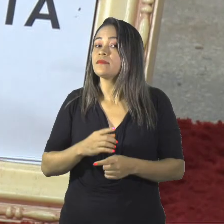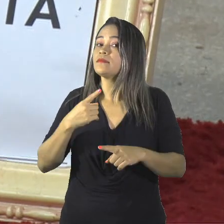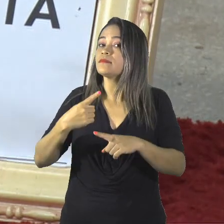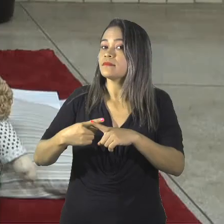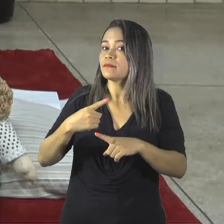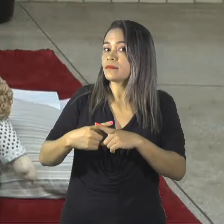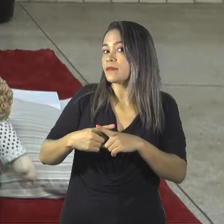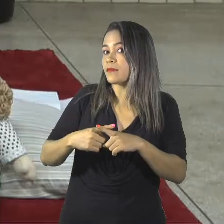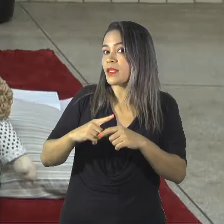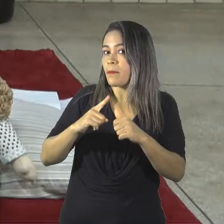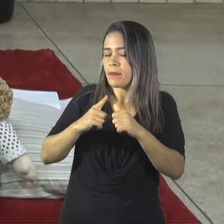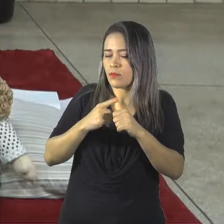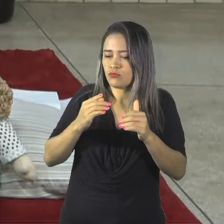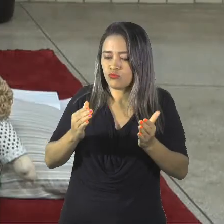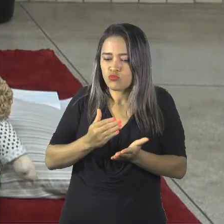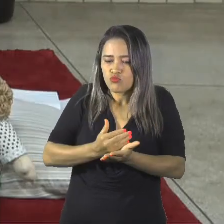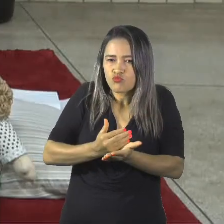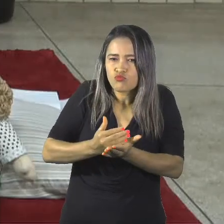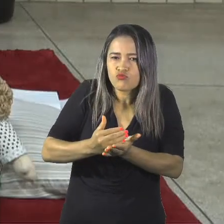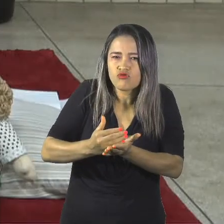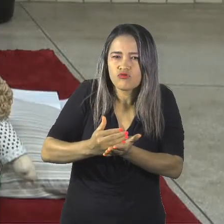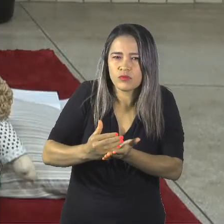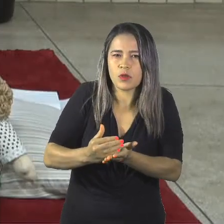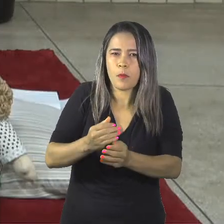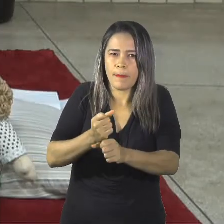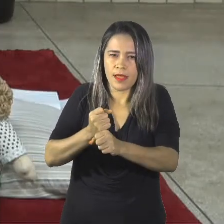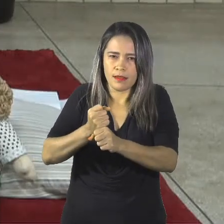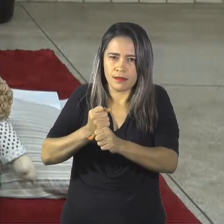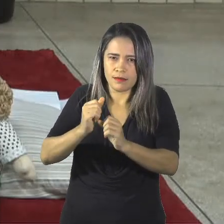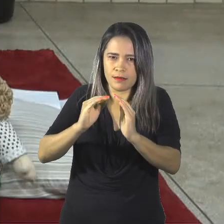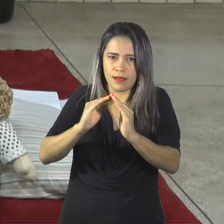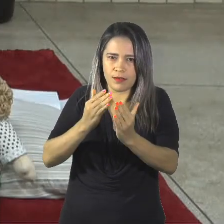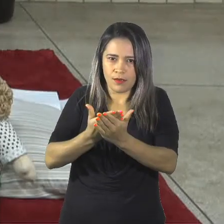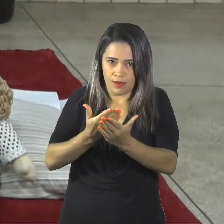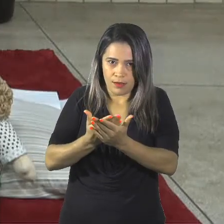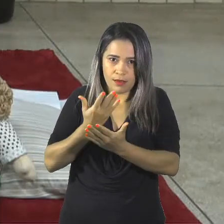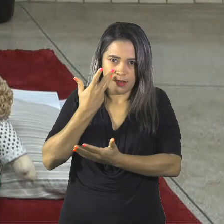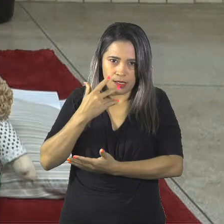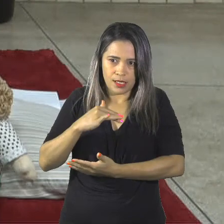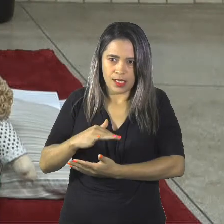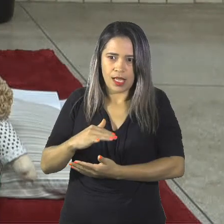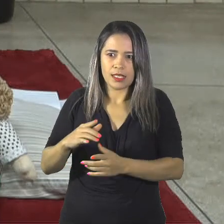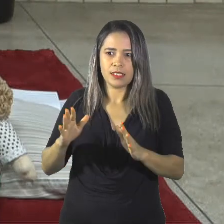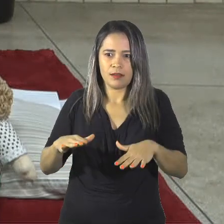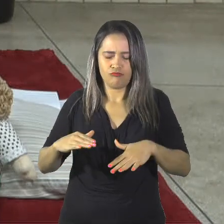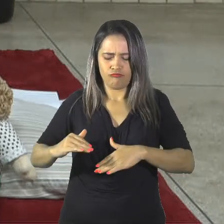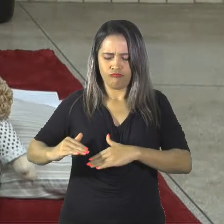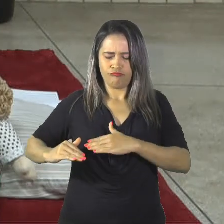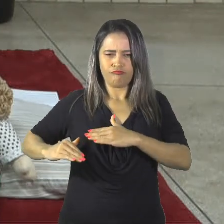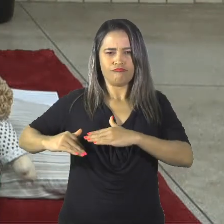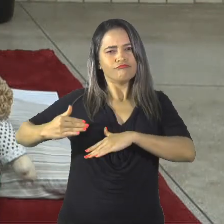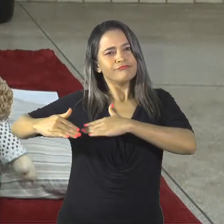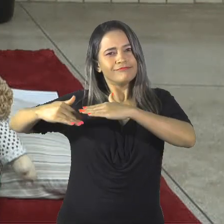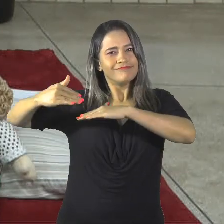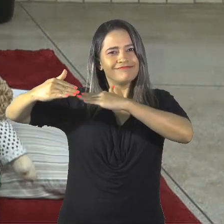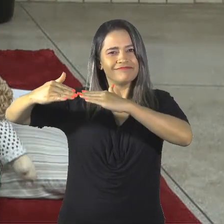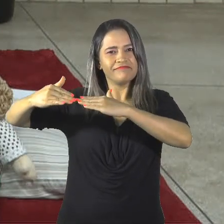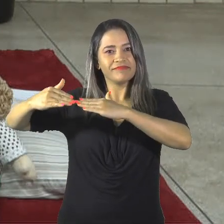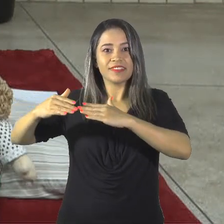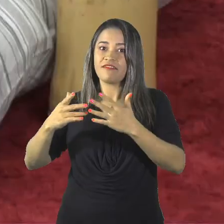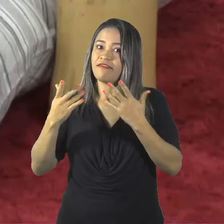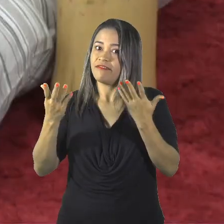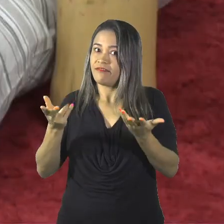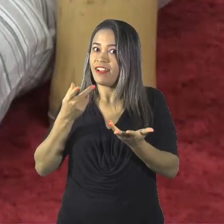na primeira infância e também nos primeiros anos da escolar da sua criança, elas estão em pleno desenvolvimento, sem contar